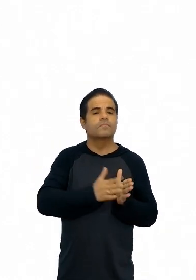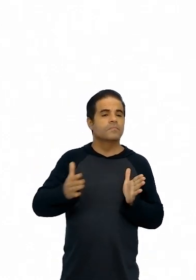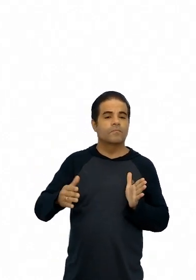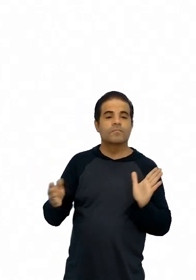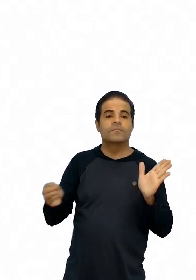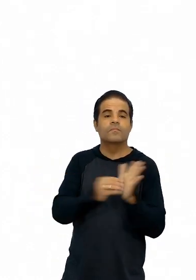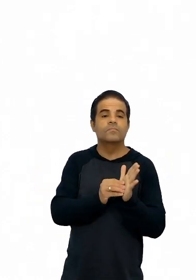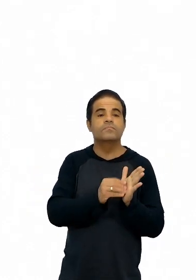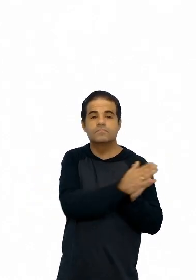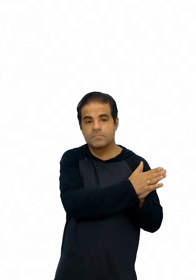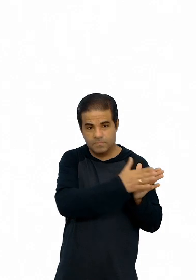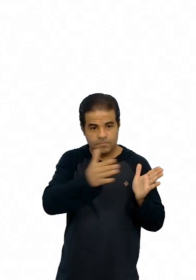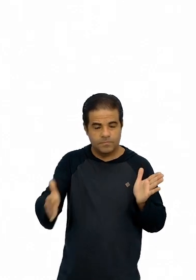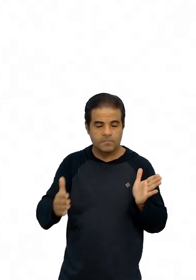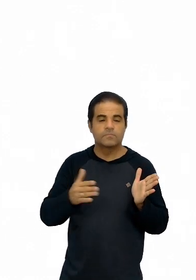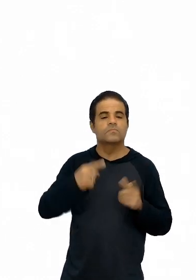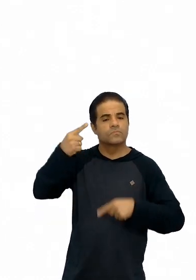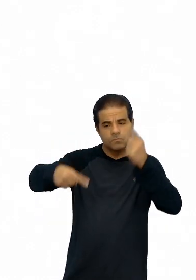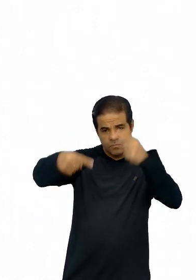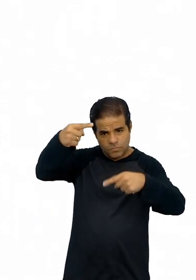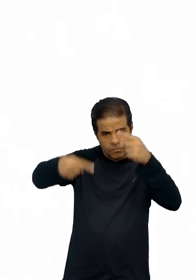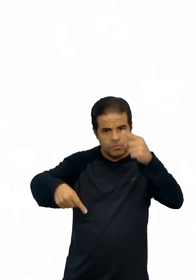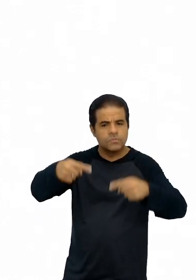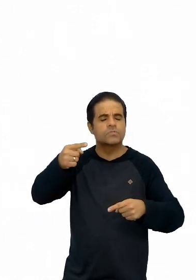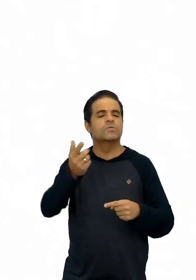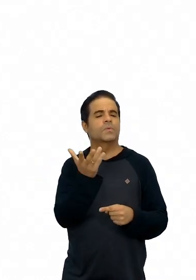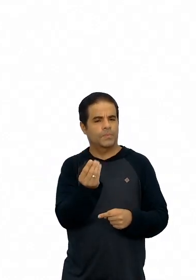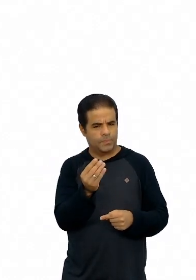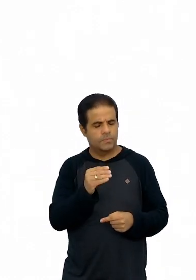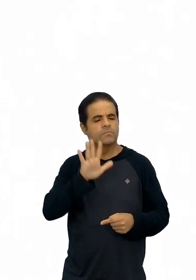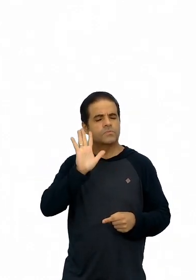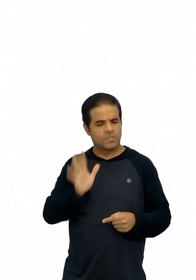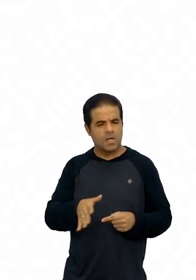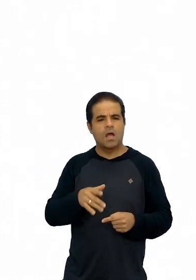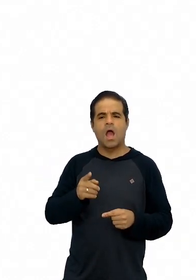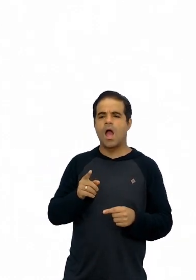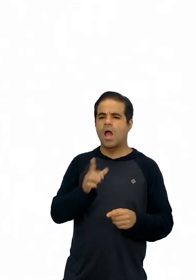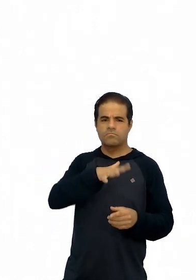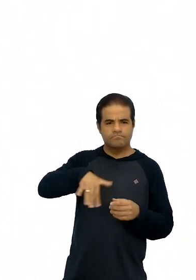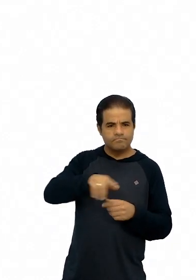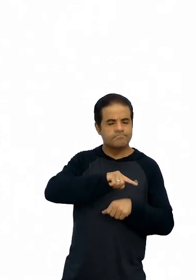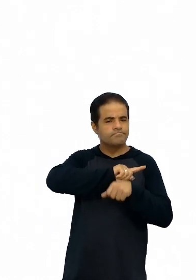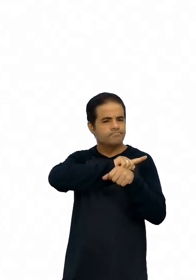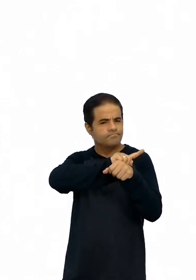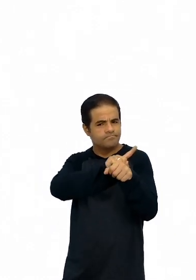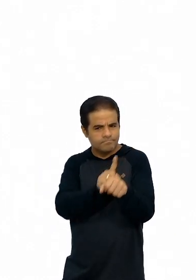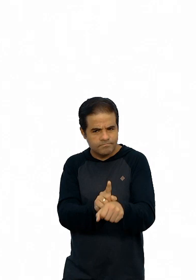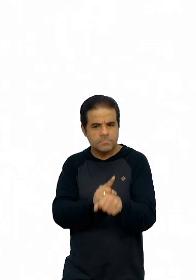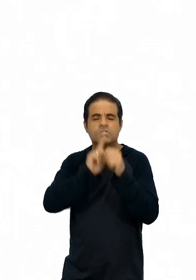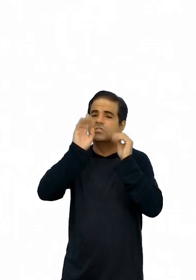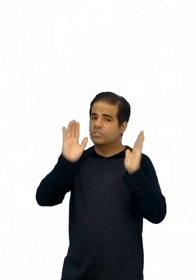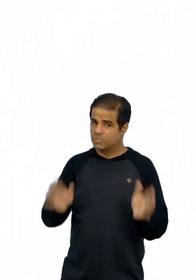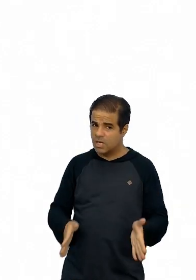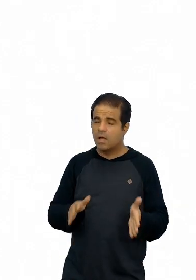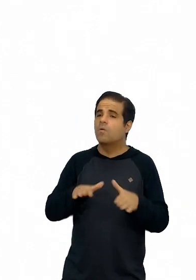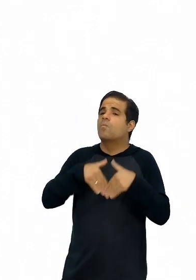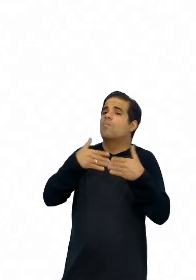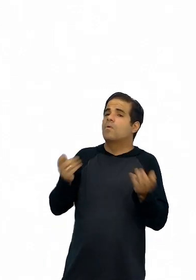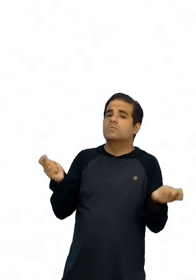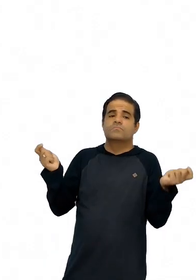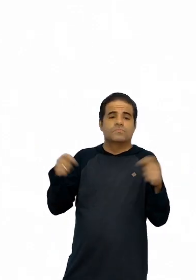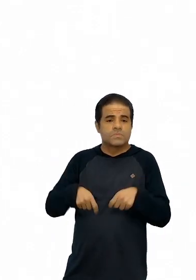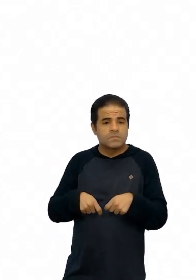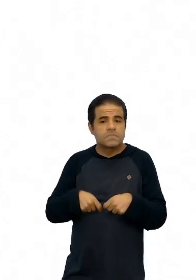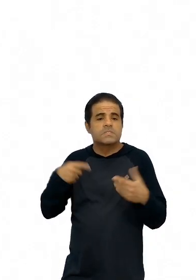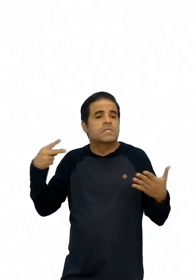temos também, a gente discutiu muito sobre essa atividade quando envolve relógio, né? Quais os possíveis